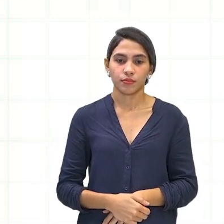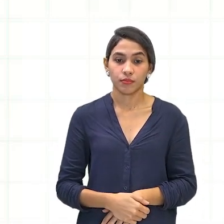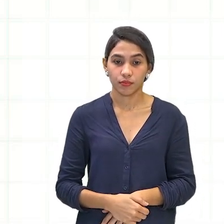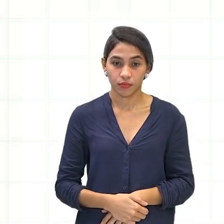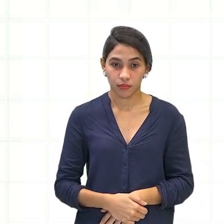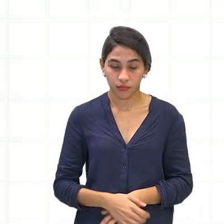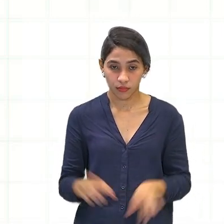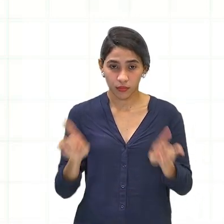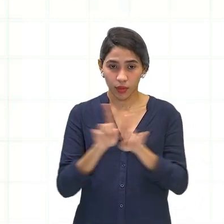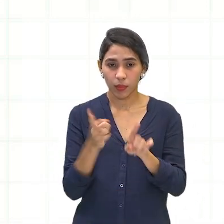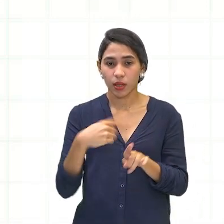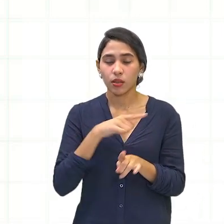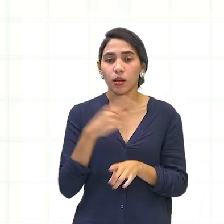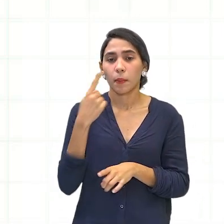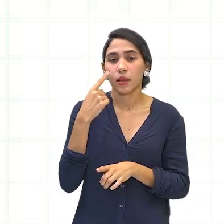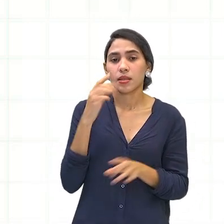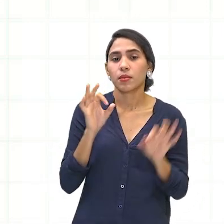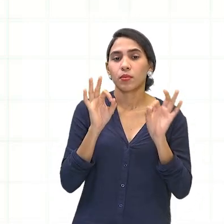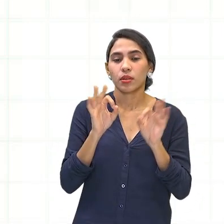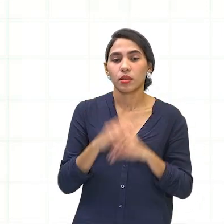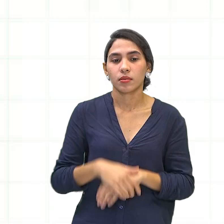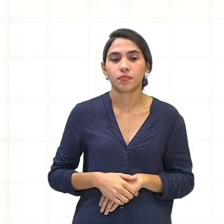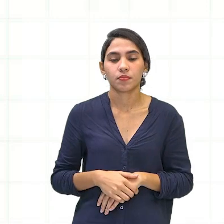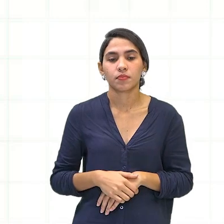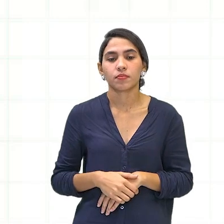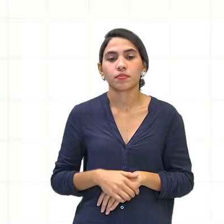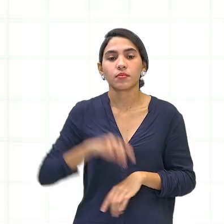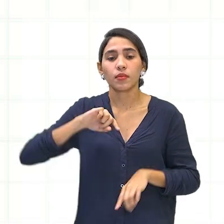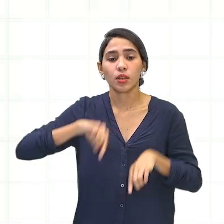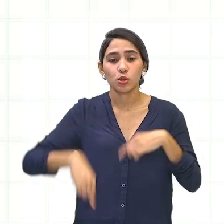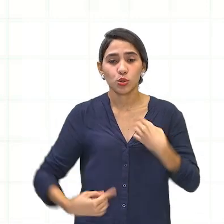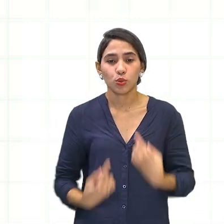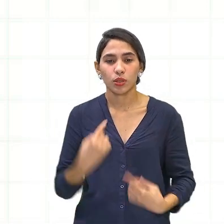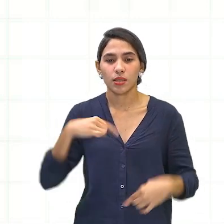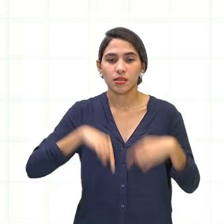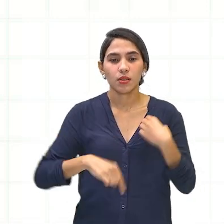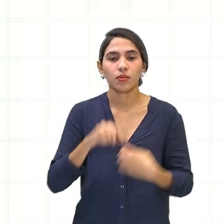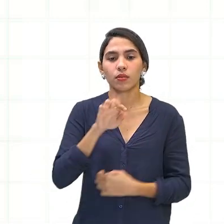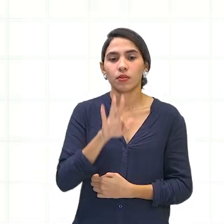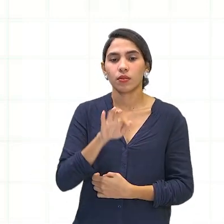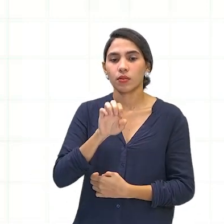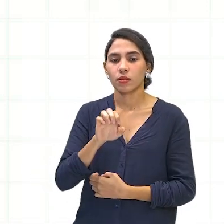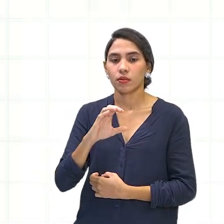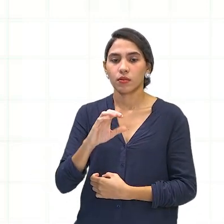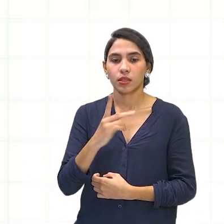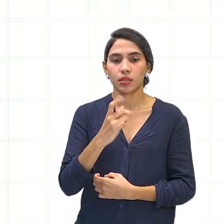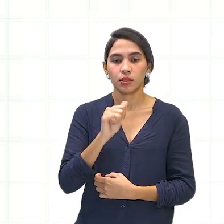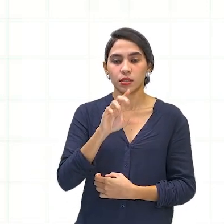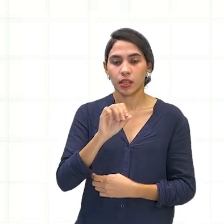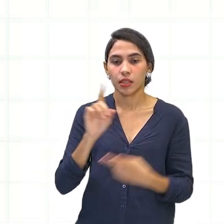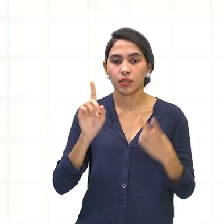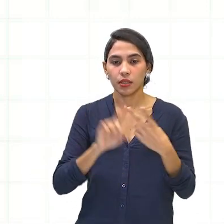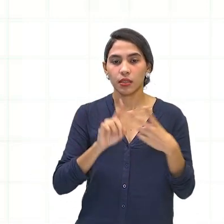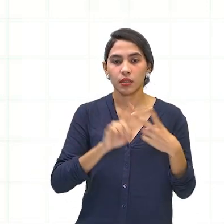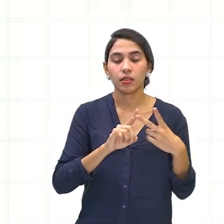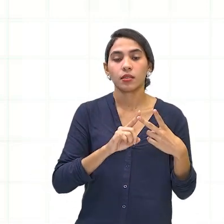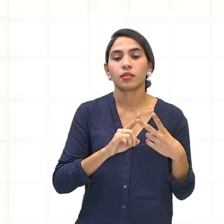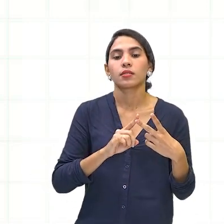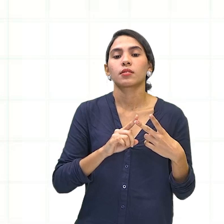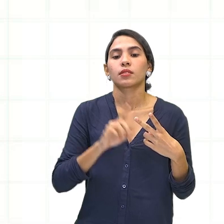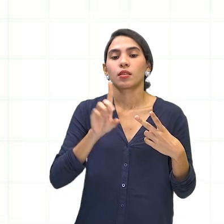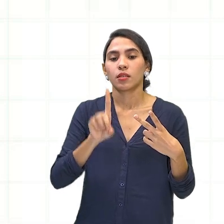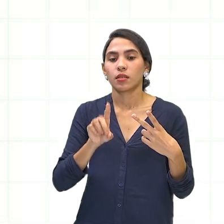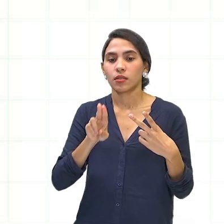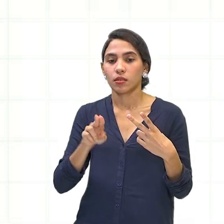Ainda sobre os mamíferos, a gente observa aí que eles apresentam uma circulação fechada, circulação dupla e coração com